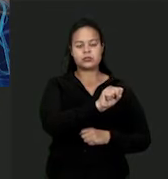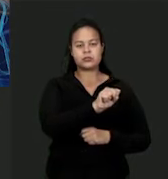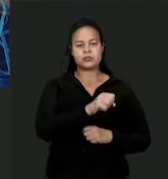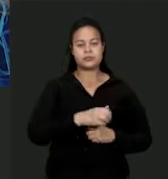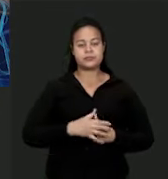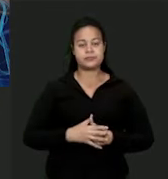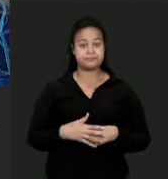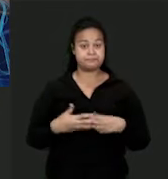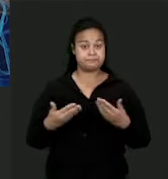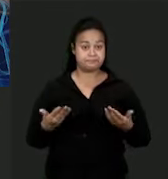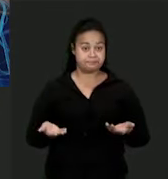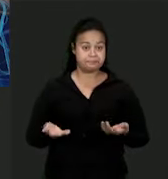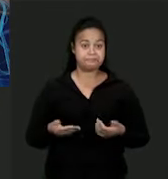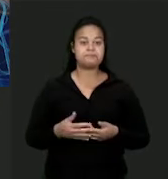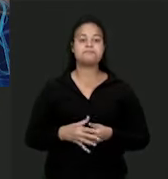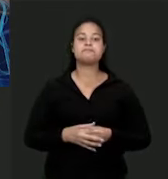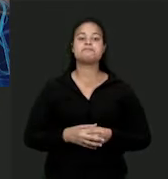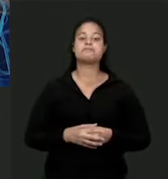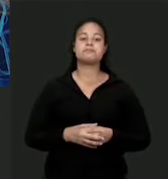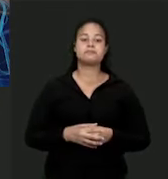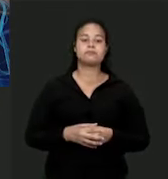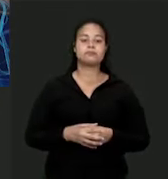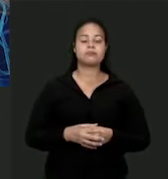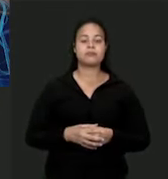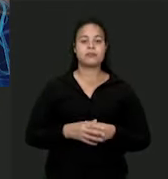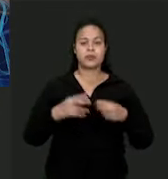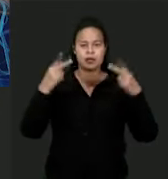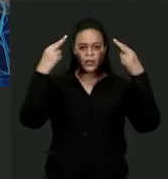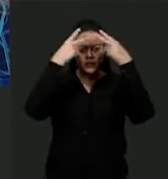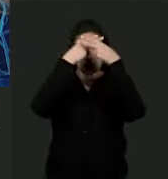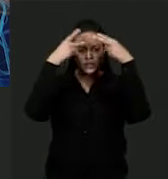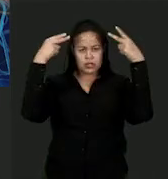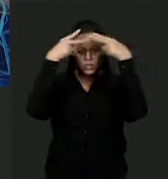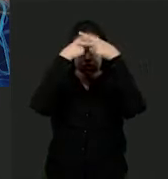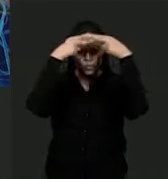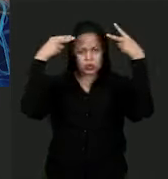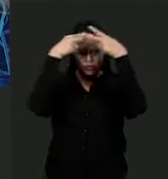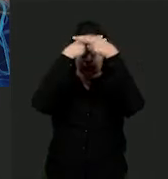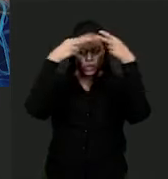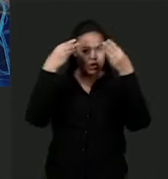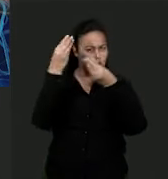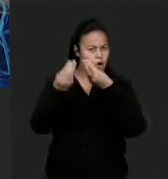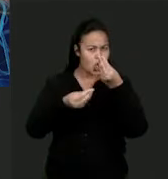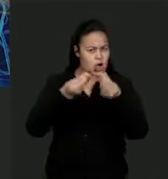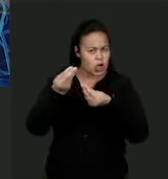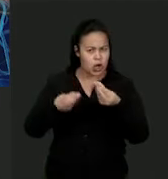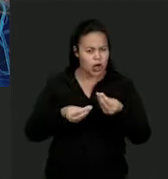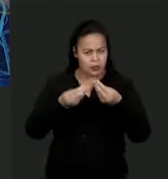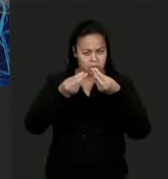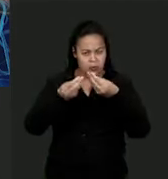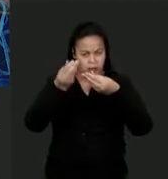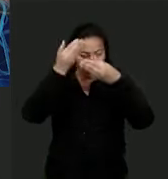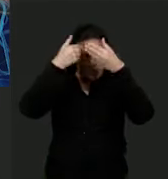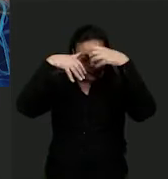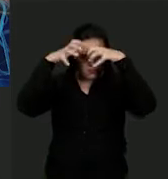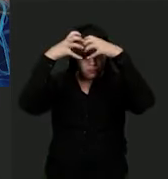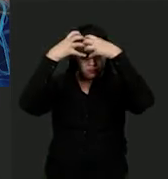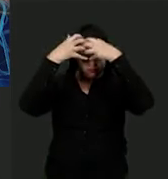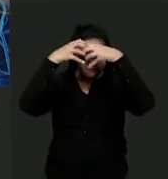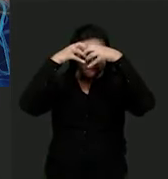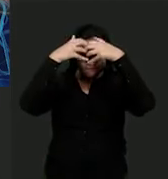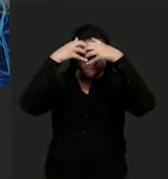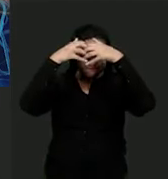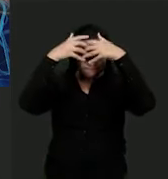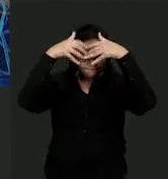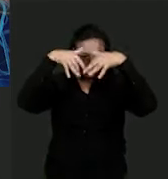Bom, como que o neurônio vai fazer essa transmissão do impulso nervoso?